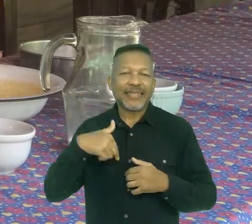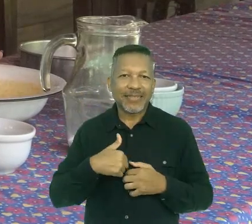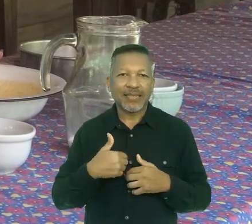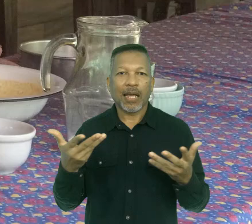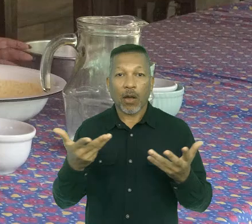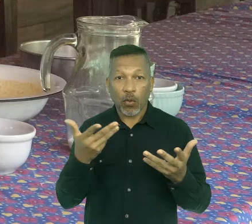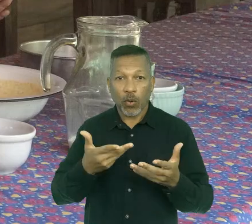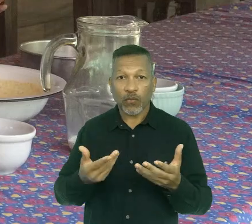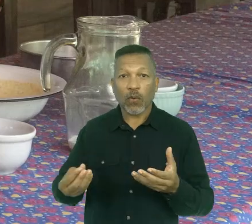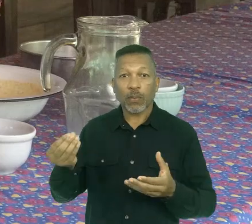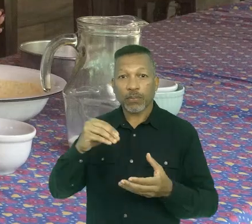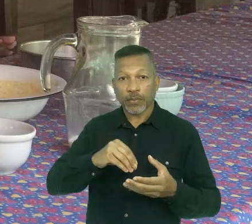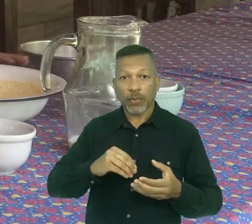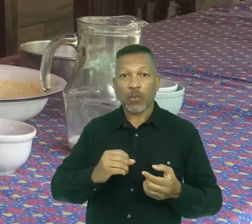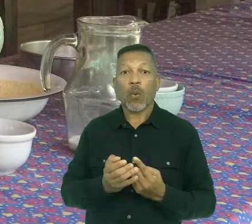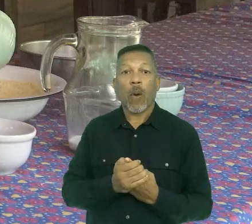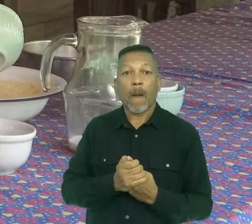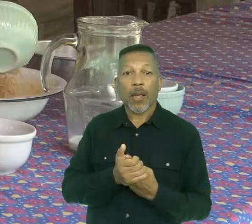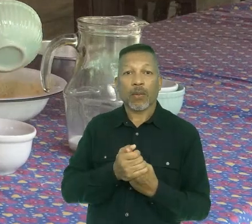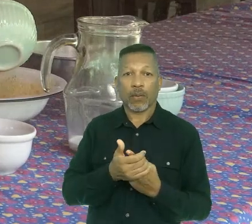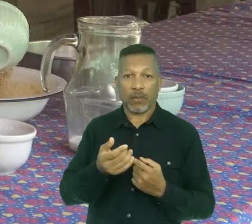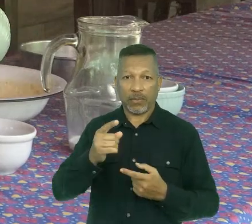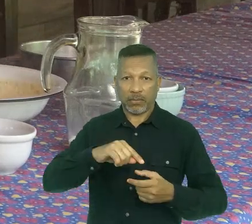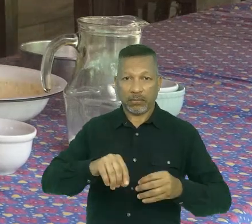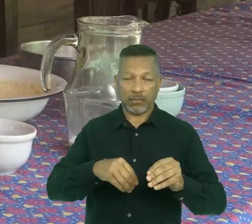eu vou acrescentar o amendoim.